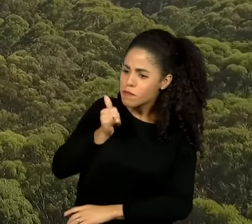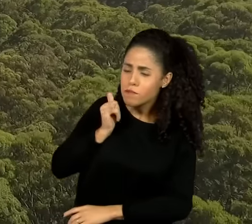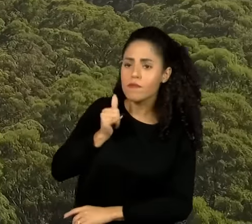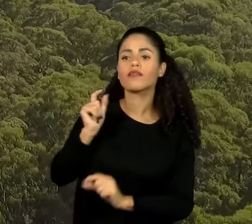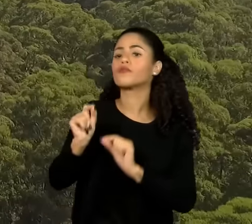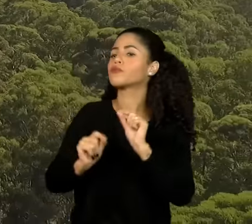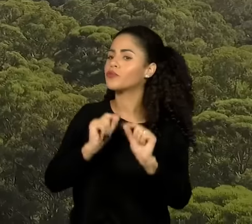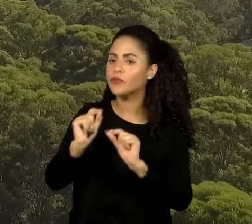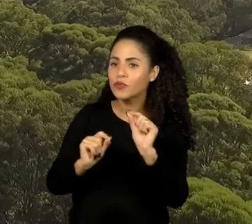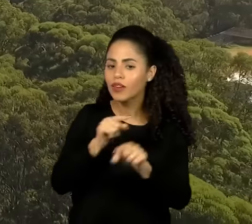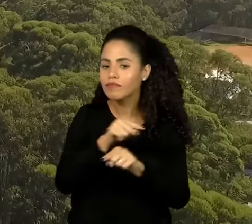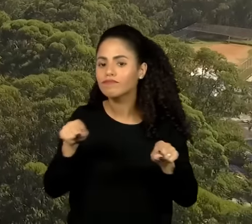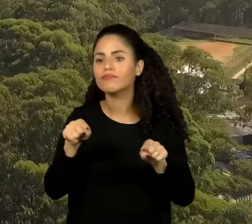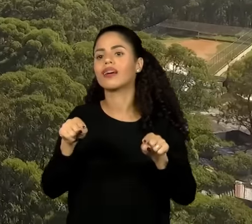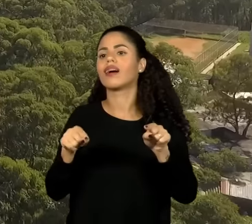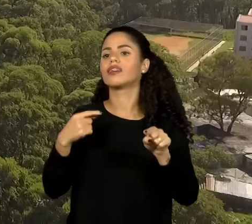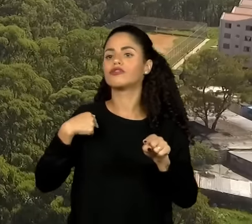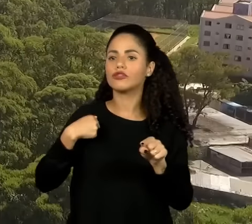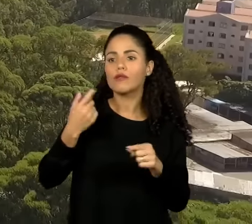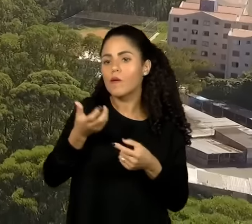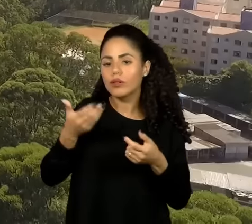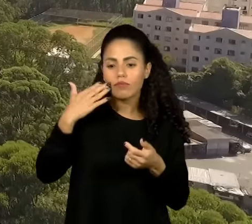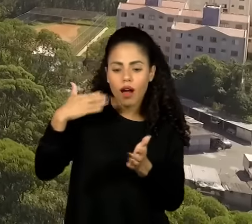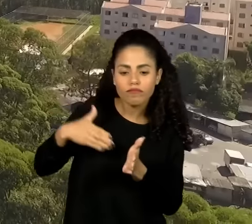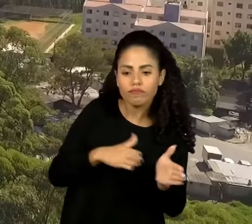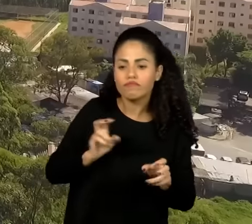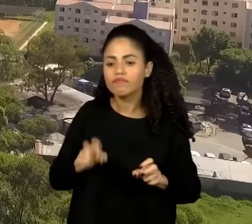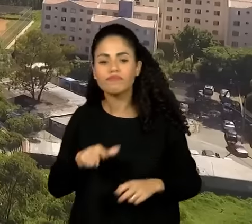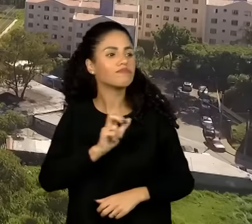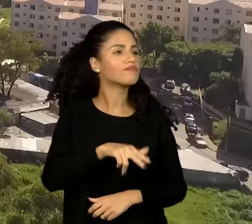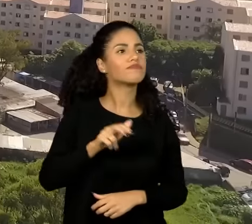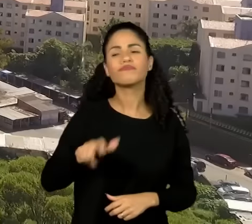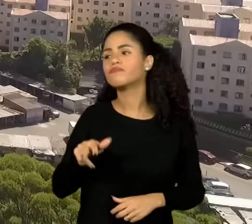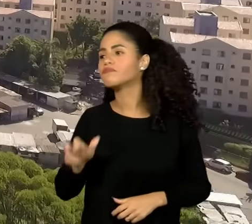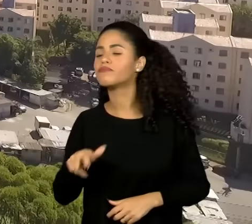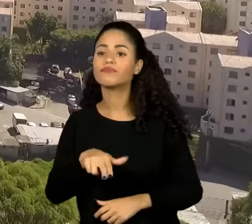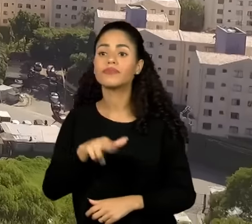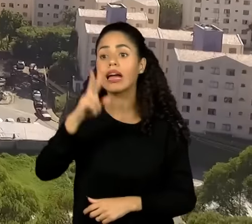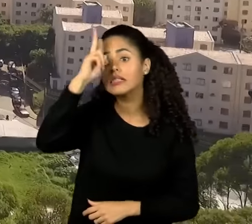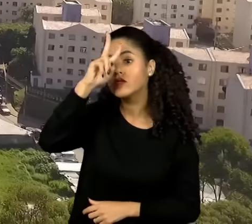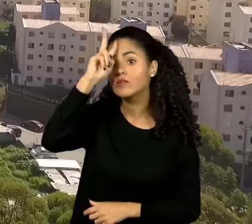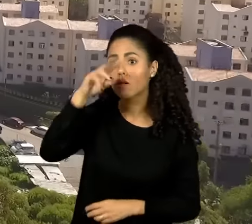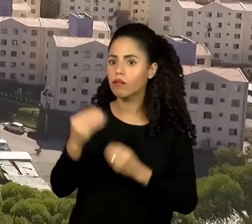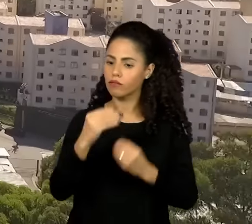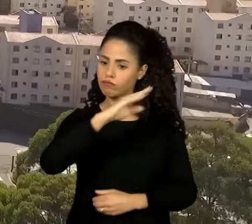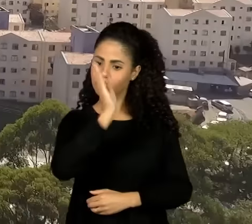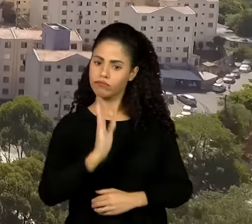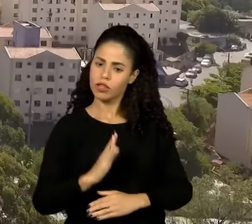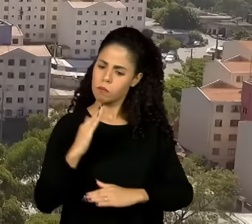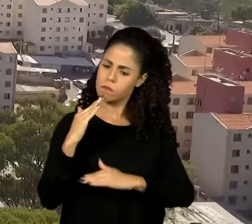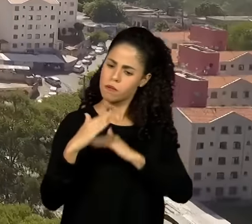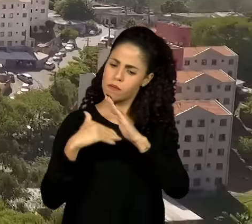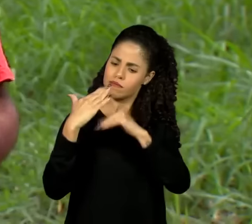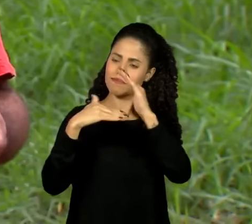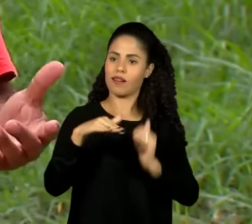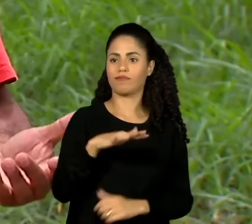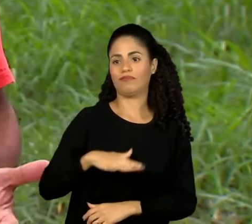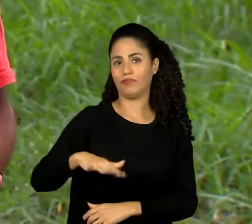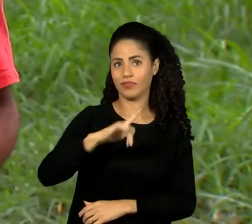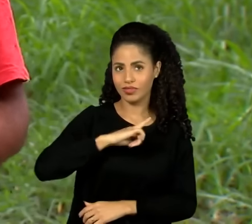através de trilhas educativas, história do desenvolvimento do Brasil que perpassou por essa região.